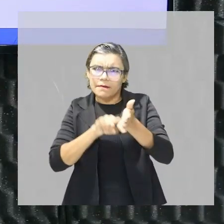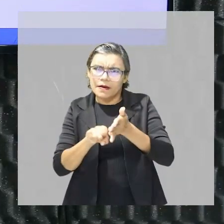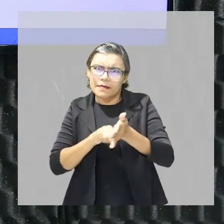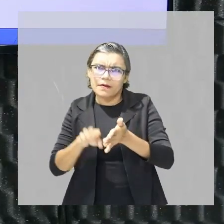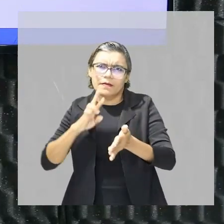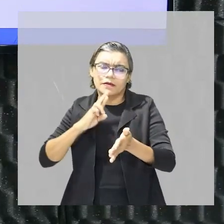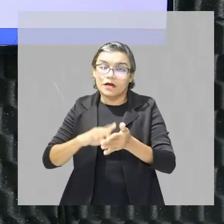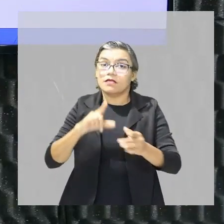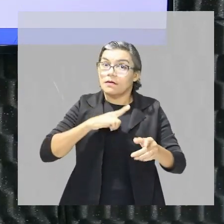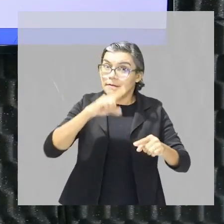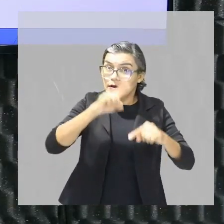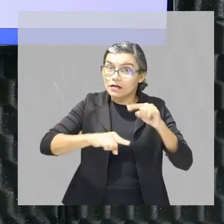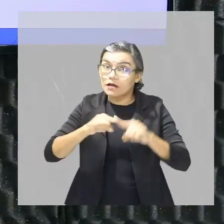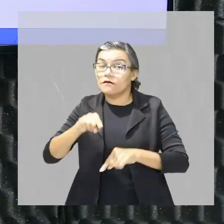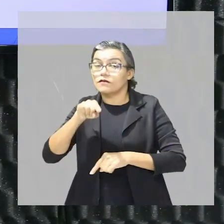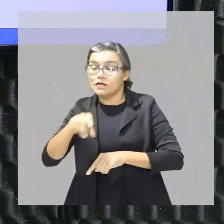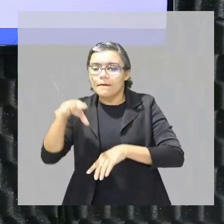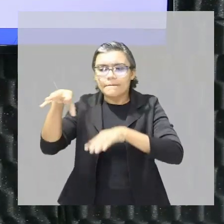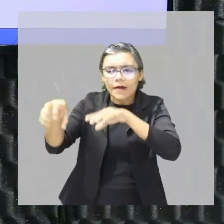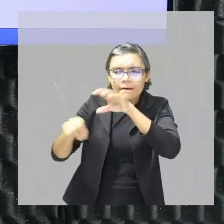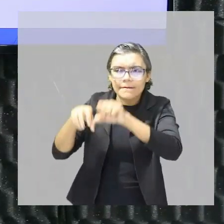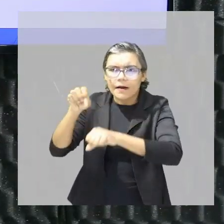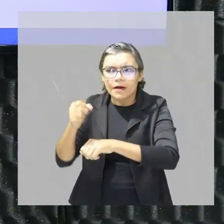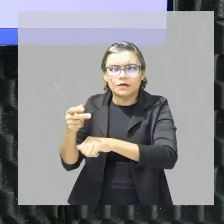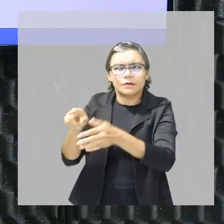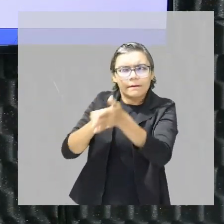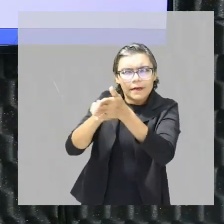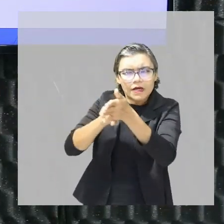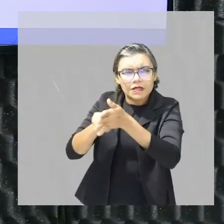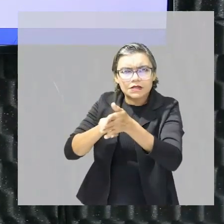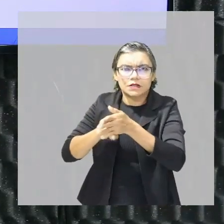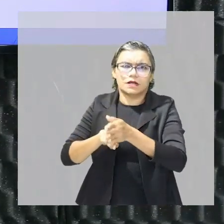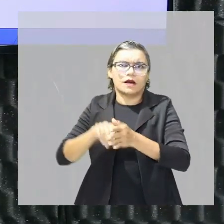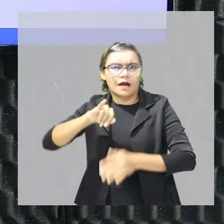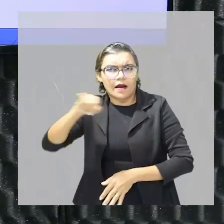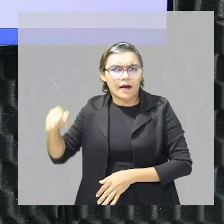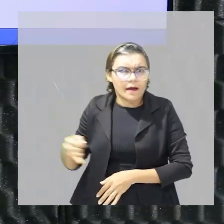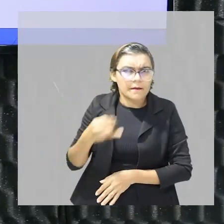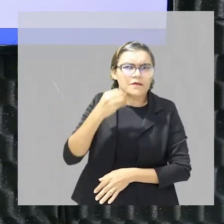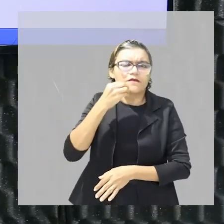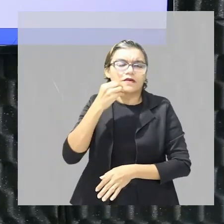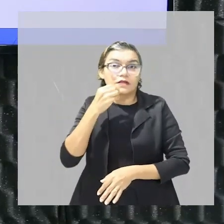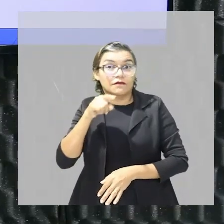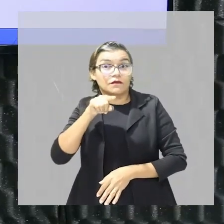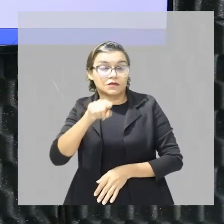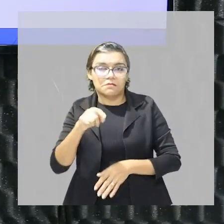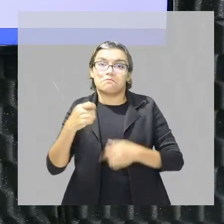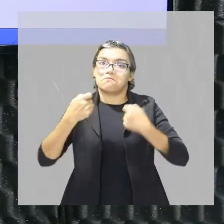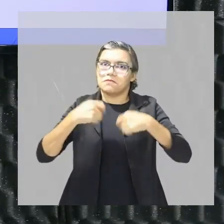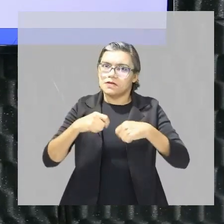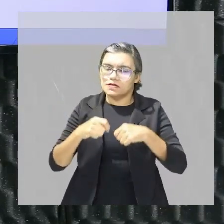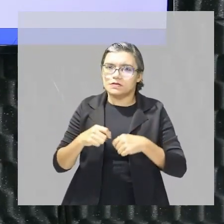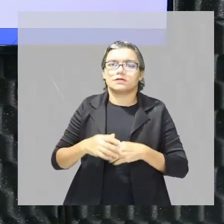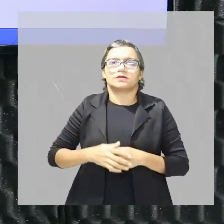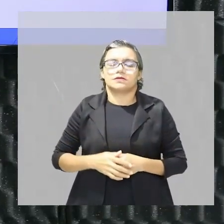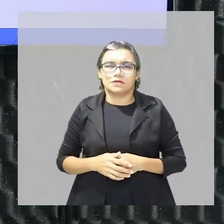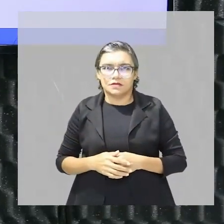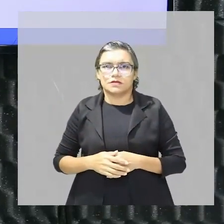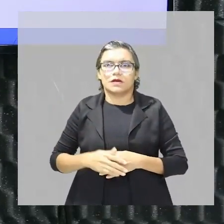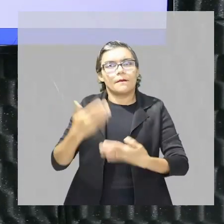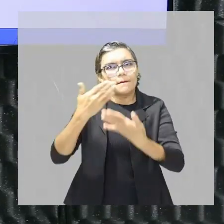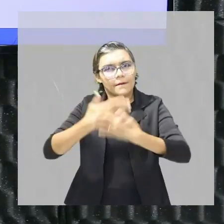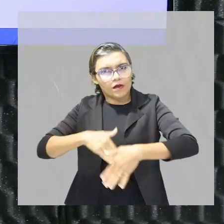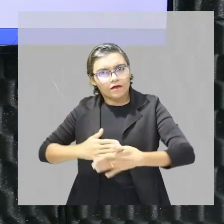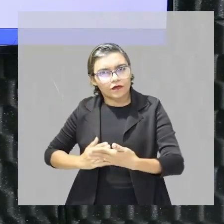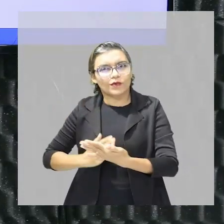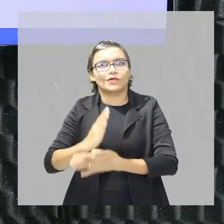vocês podem Claro buscar que vocês podem aproveitar e de forma muito proveitosa alcançar o objetivo de